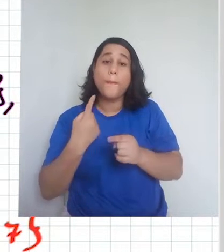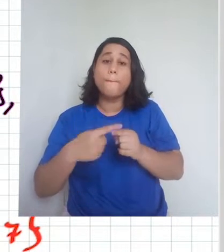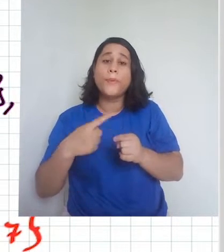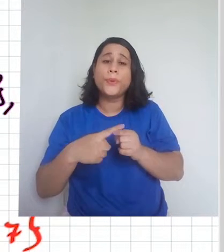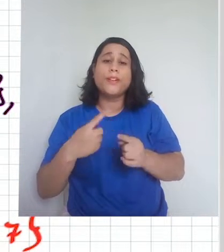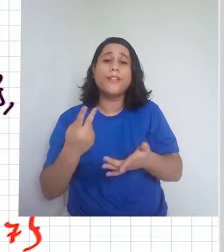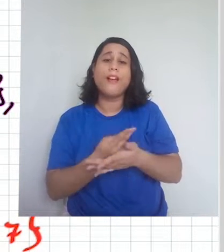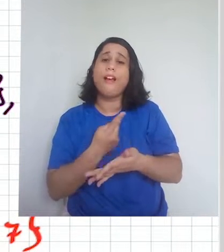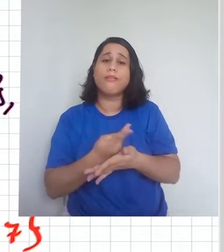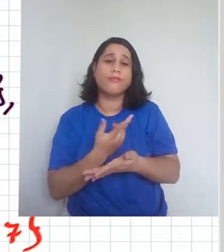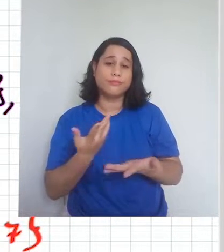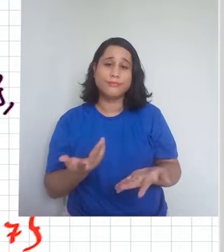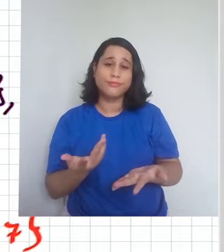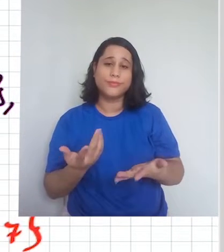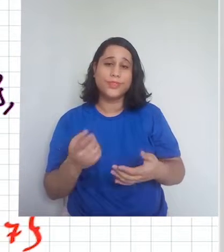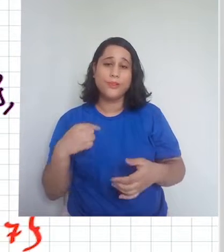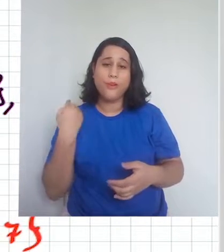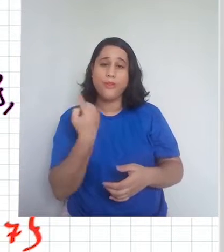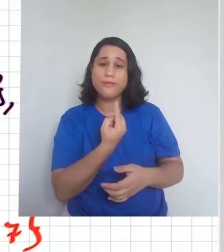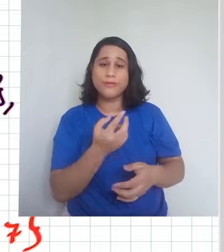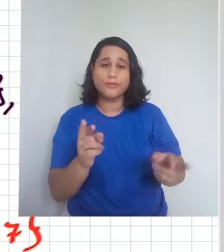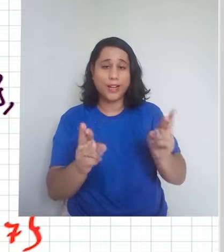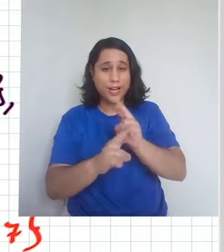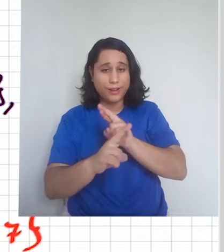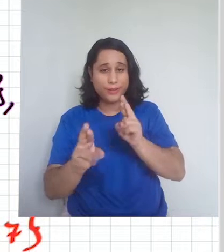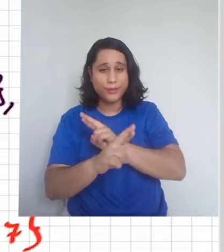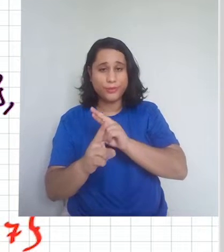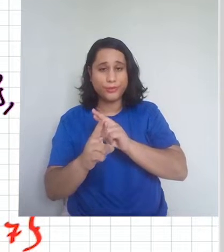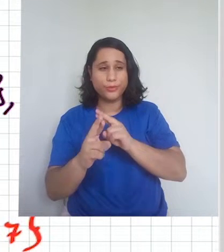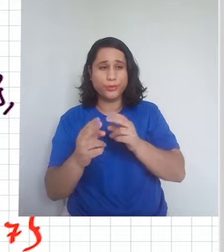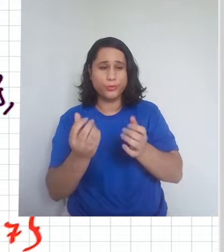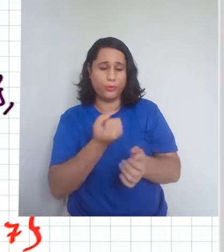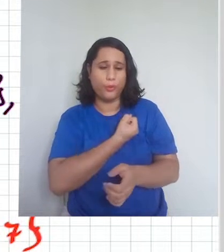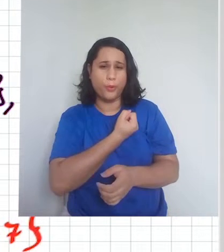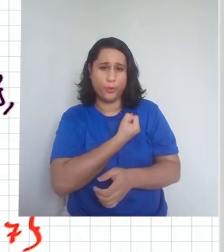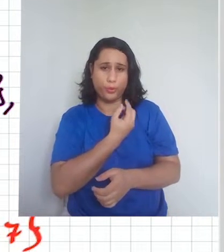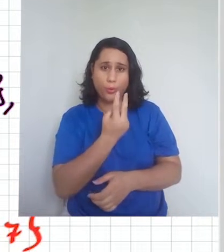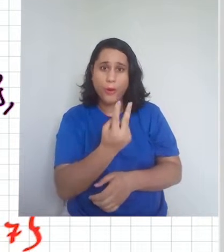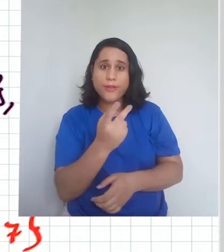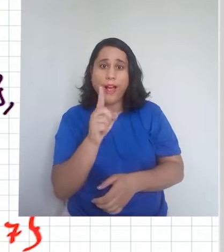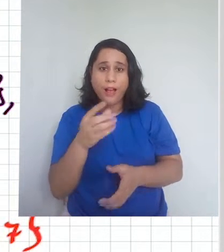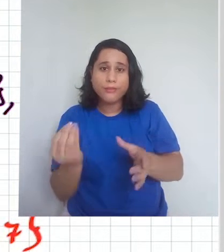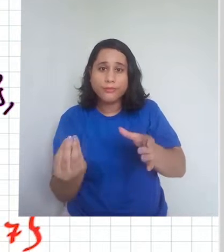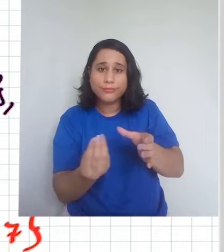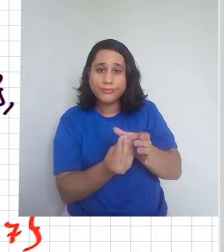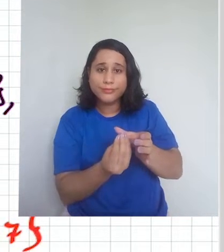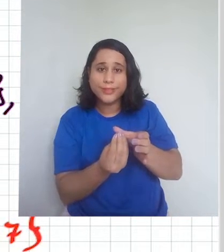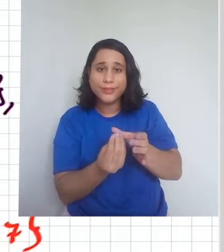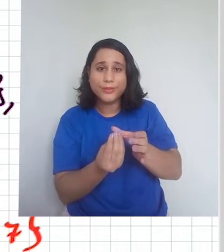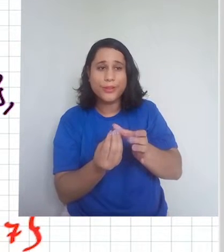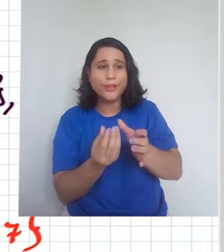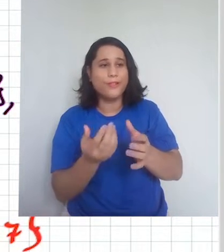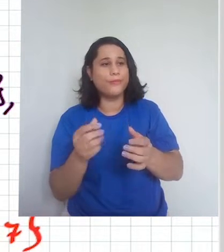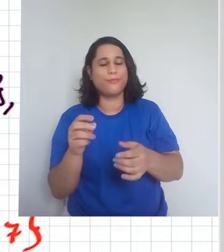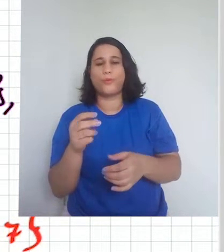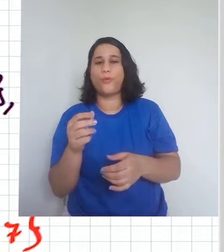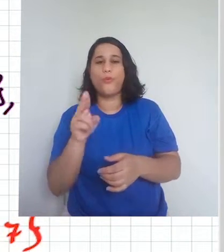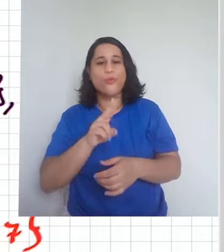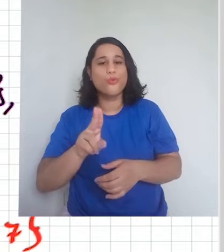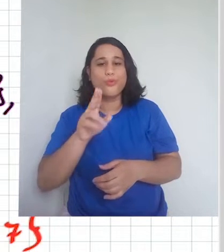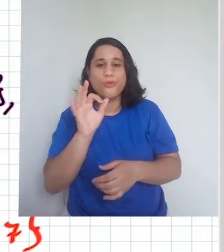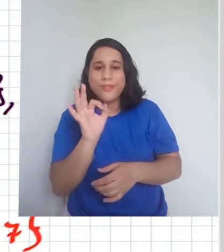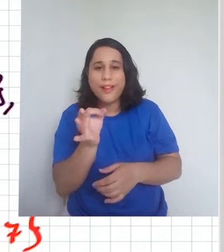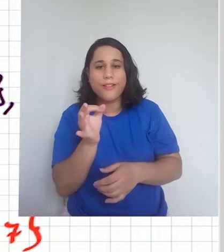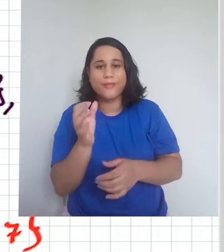está errado? Quando a gente relaciona o número 2 é um elemento com um conjunto, usamos o símbolo de pertinência. O símbolo